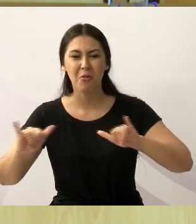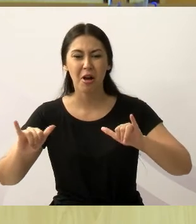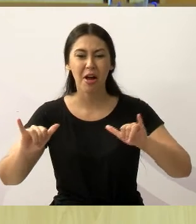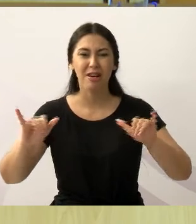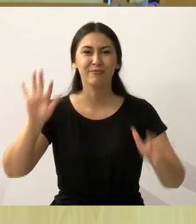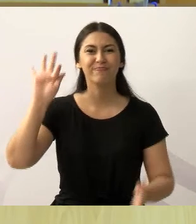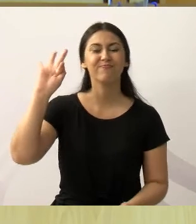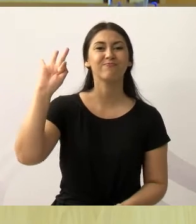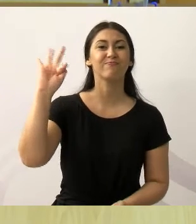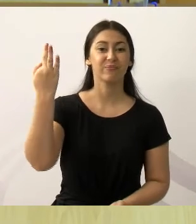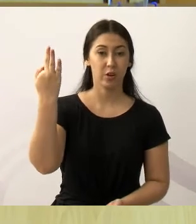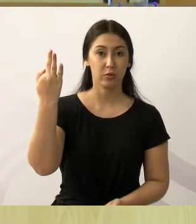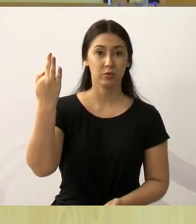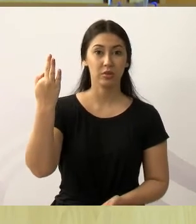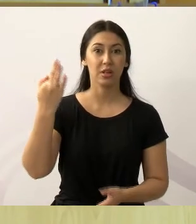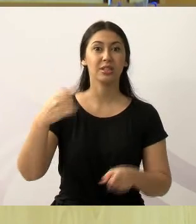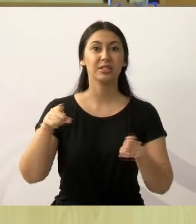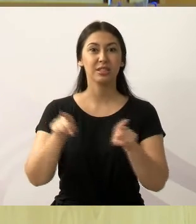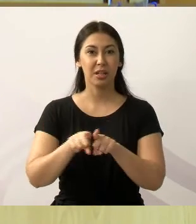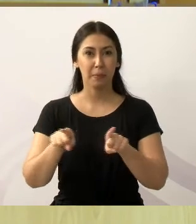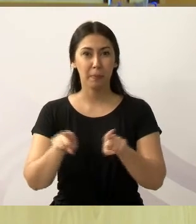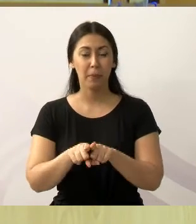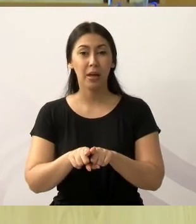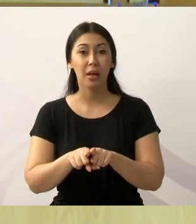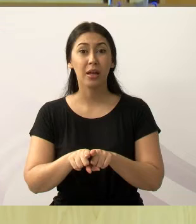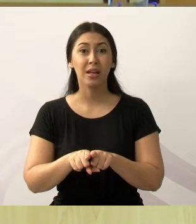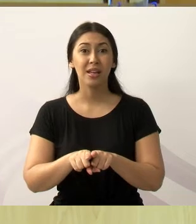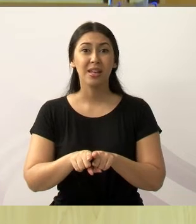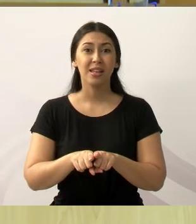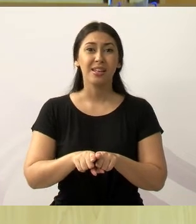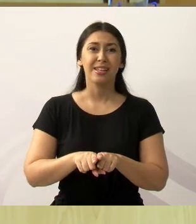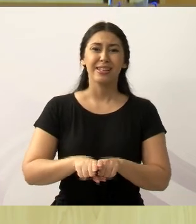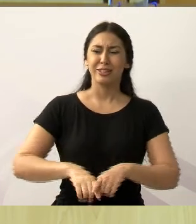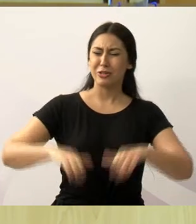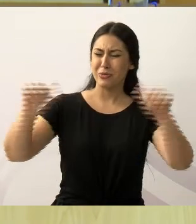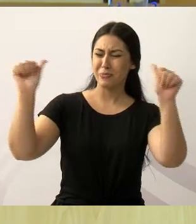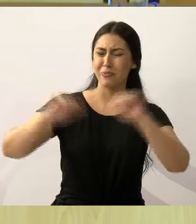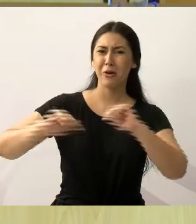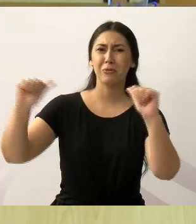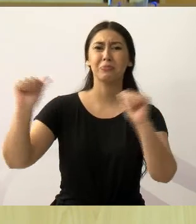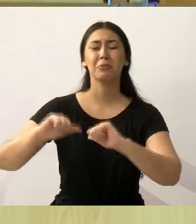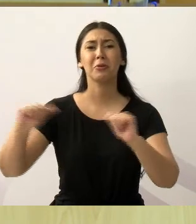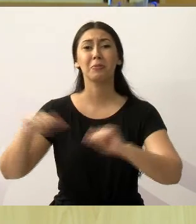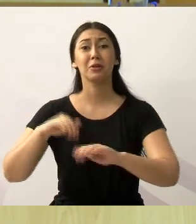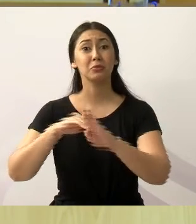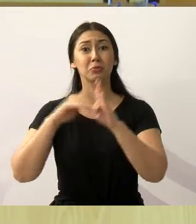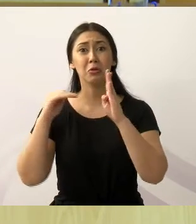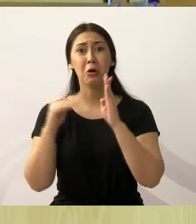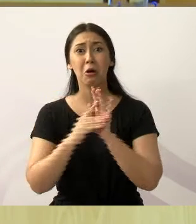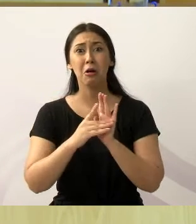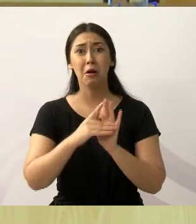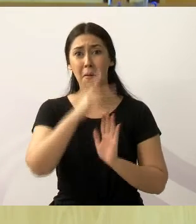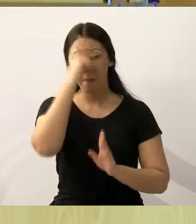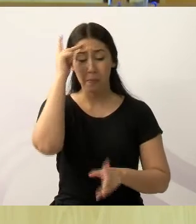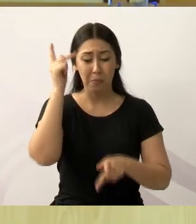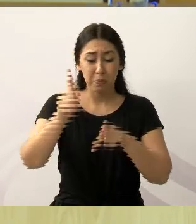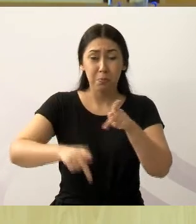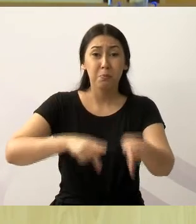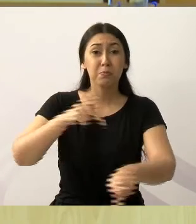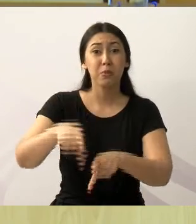completamente falsa e com enorme potencial desmoralizador para todo um povo ou